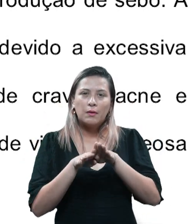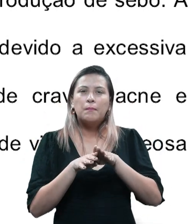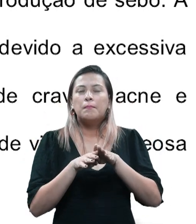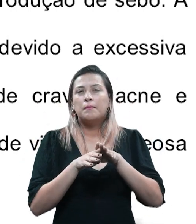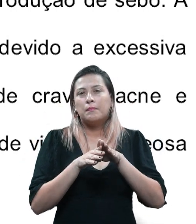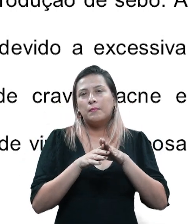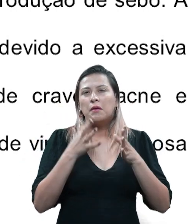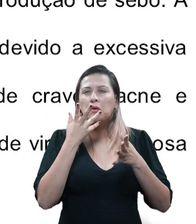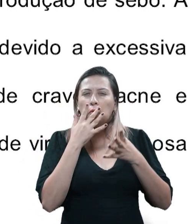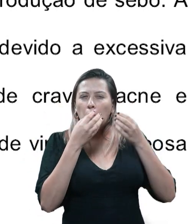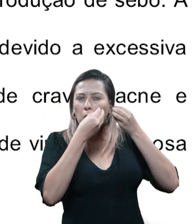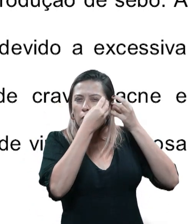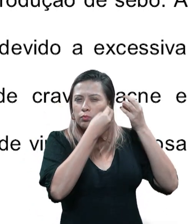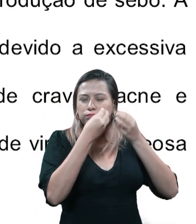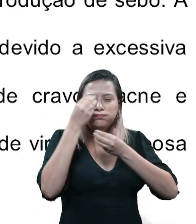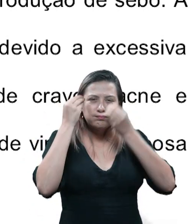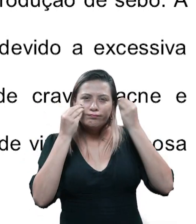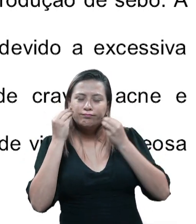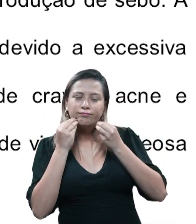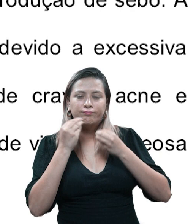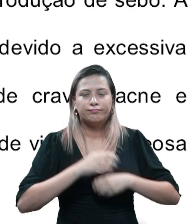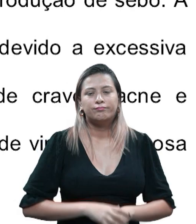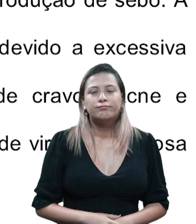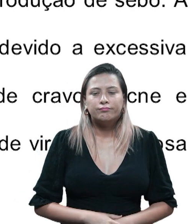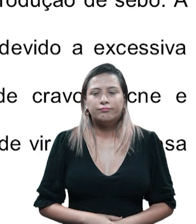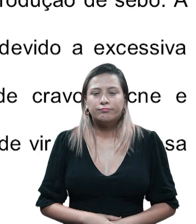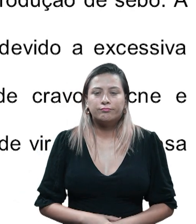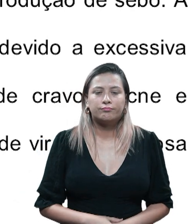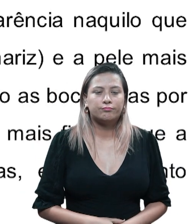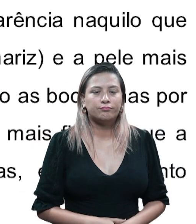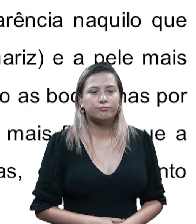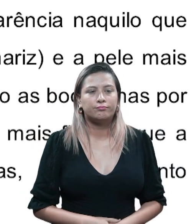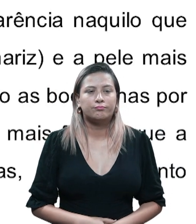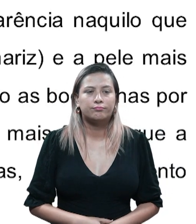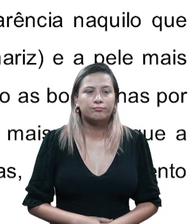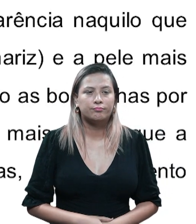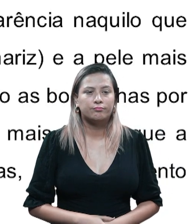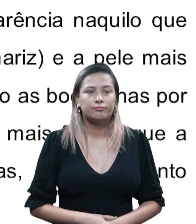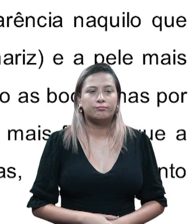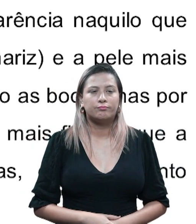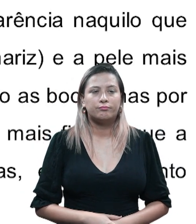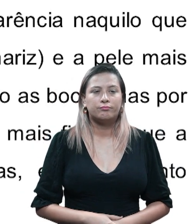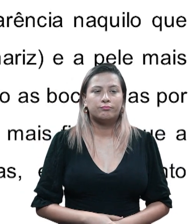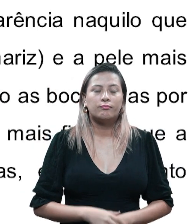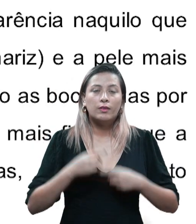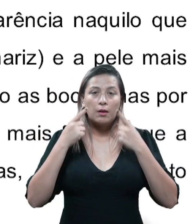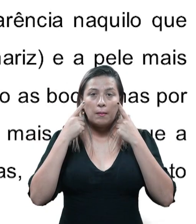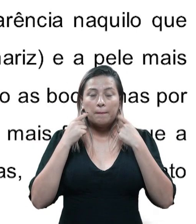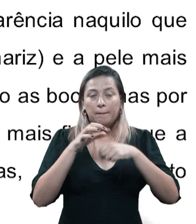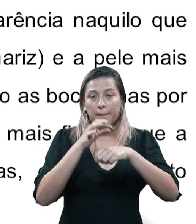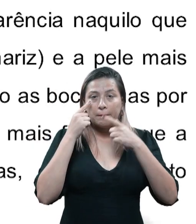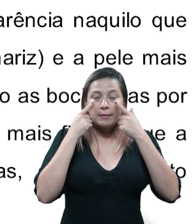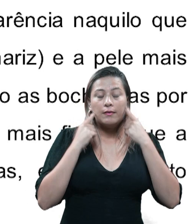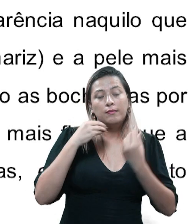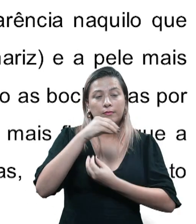vir a ficar oleosa devido a alterações ambientais ou hormonais. Pele mista. É o tipo de pele considerada